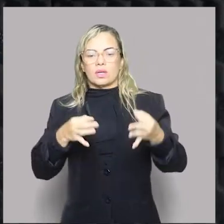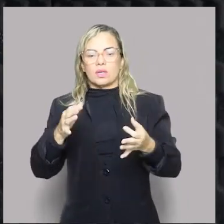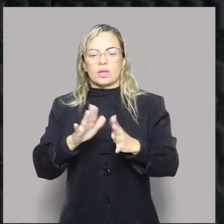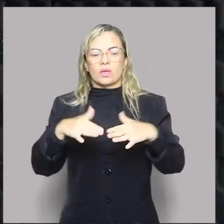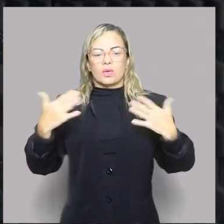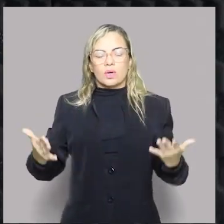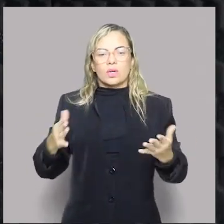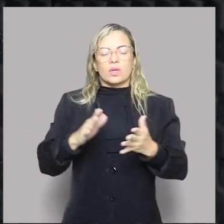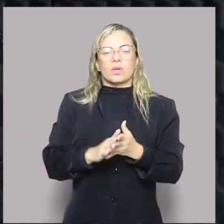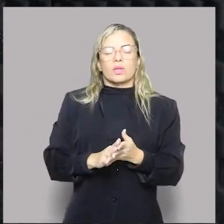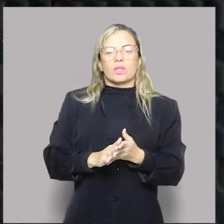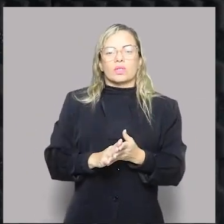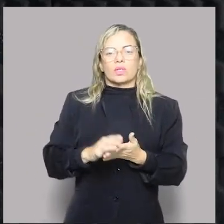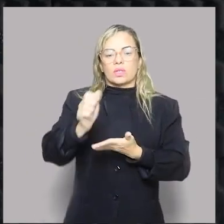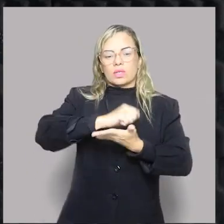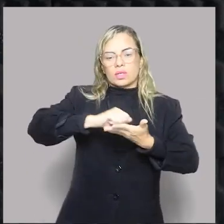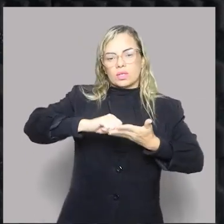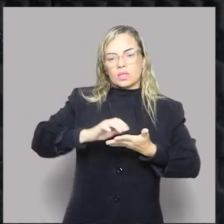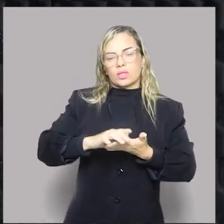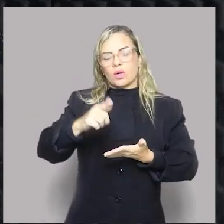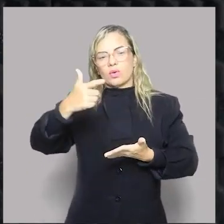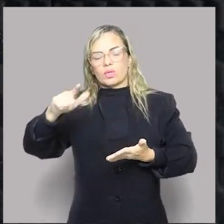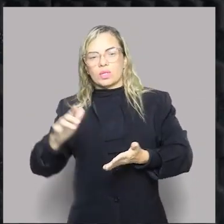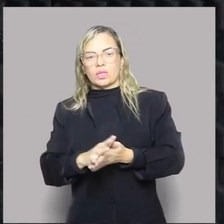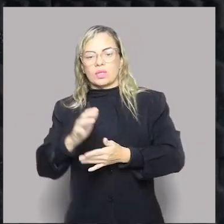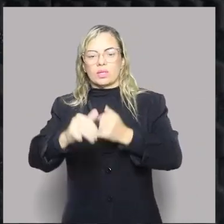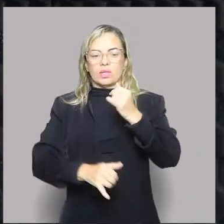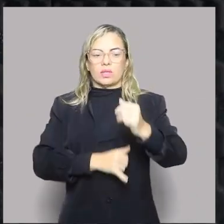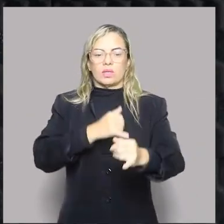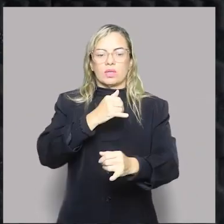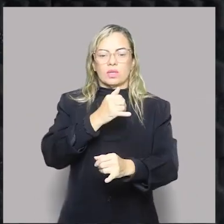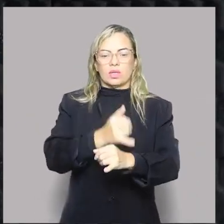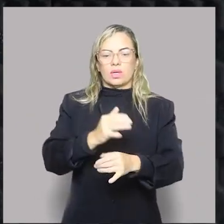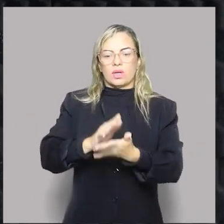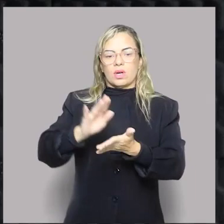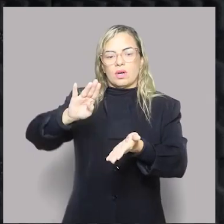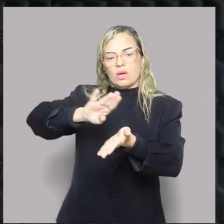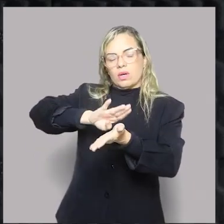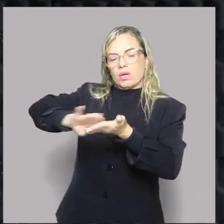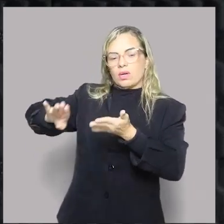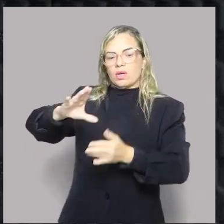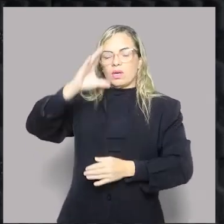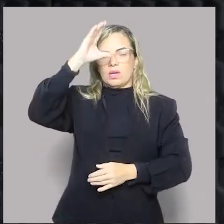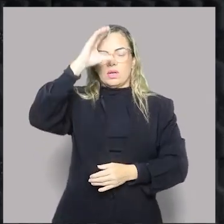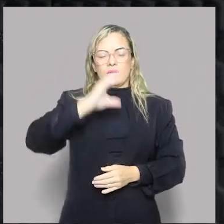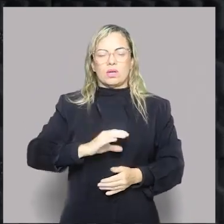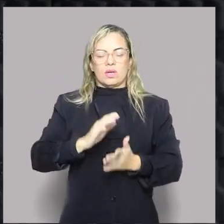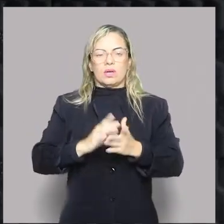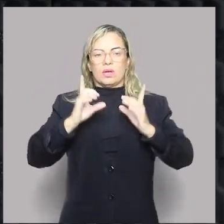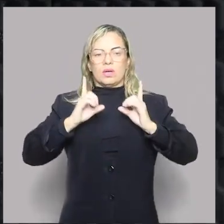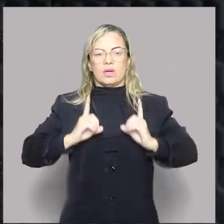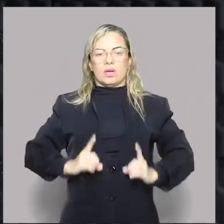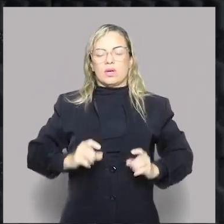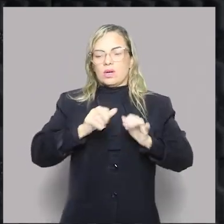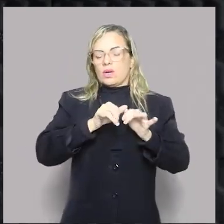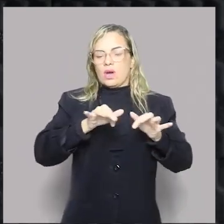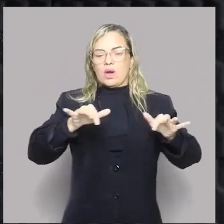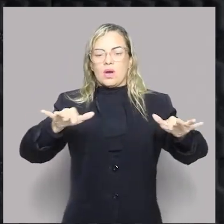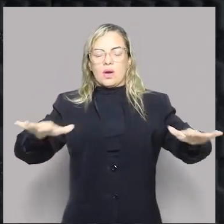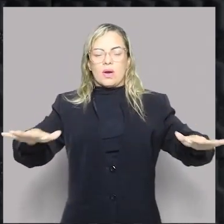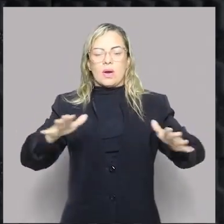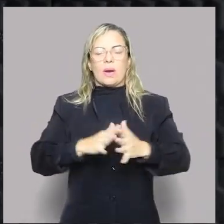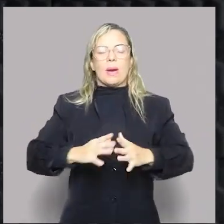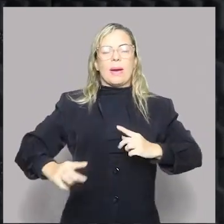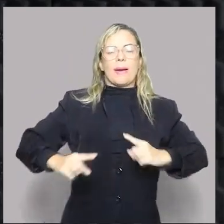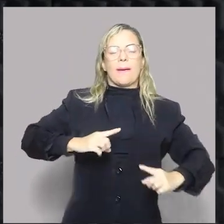estou dizendo, e em sequência eu coloco aqui a minha consequência, ou seja, o resultado final. Como consequência,